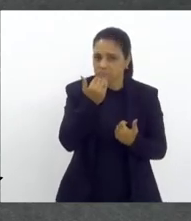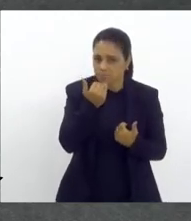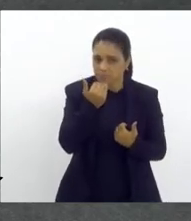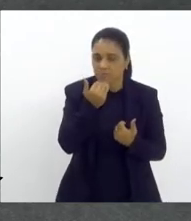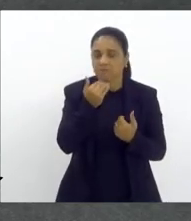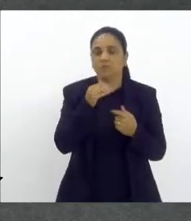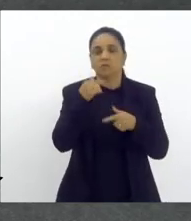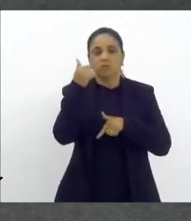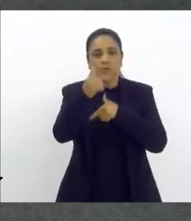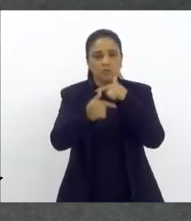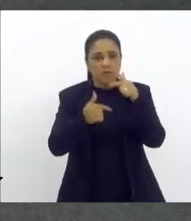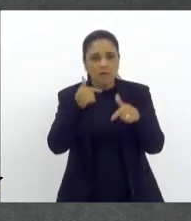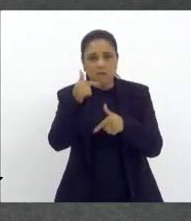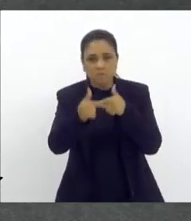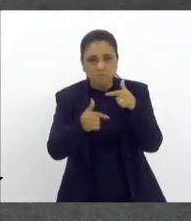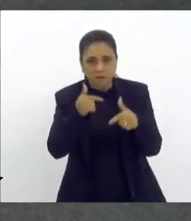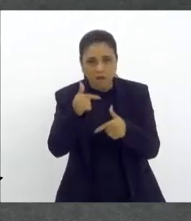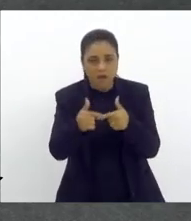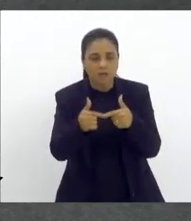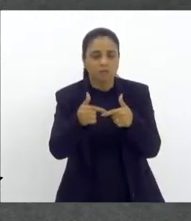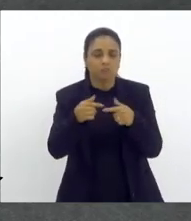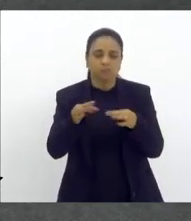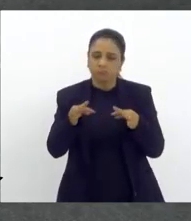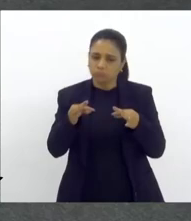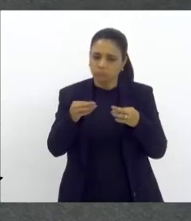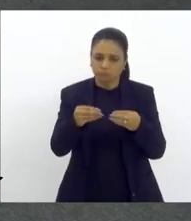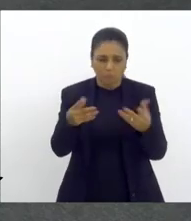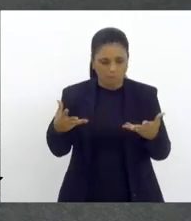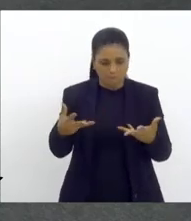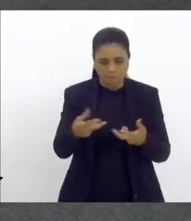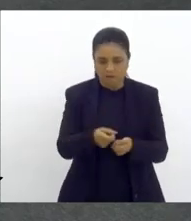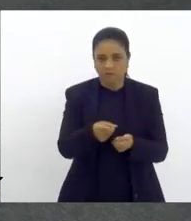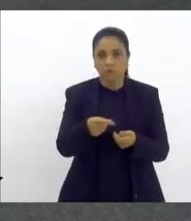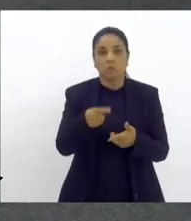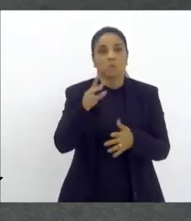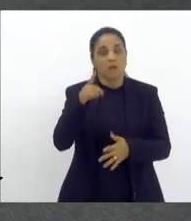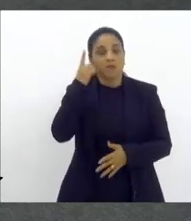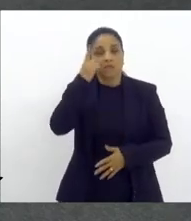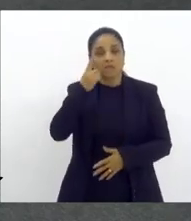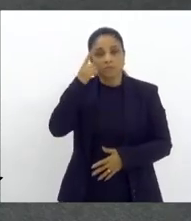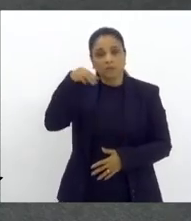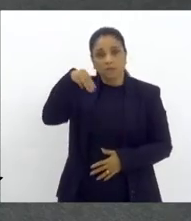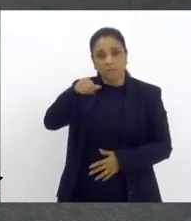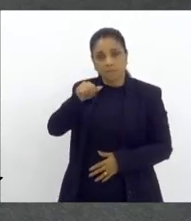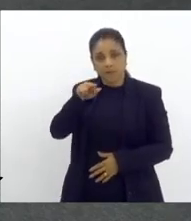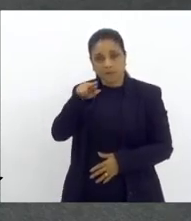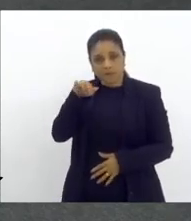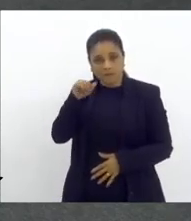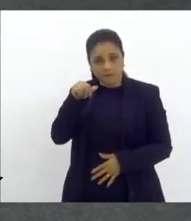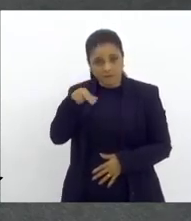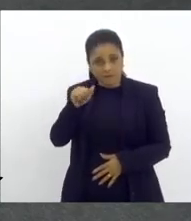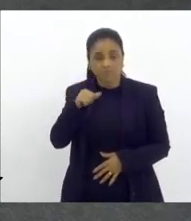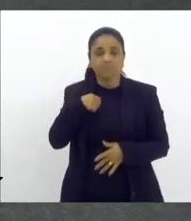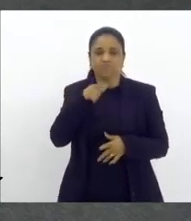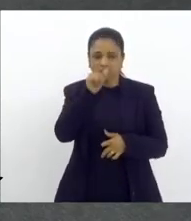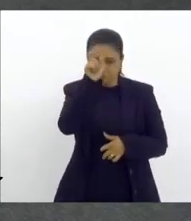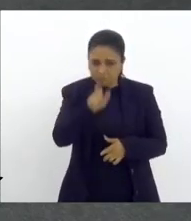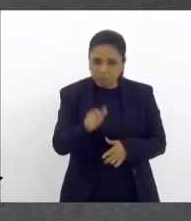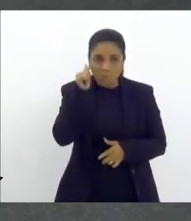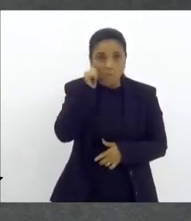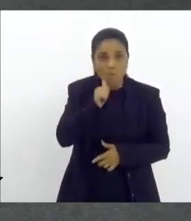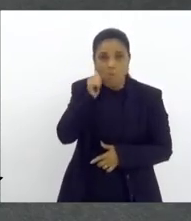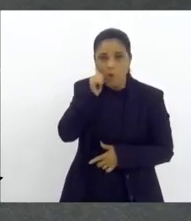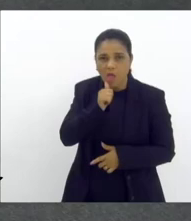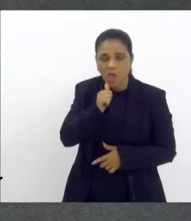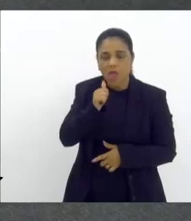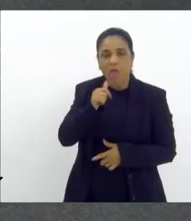Impecável diante de toda a situação mas deputada Marina você encontra uma mulher uma mulher do MST uma mulher do